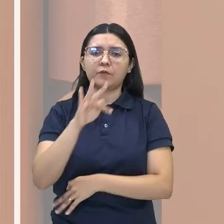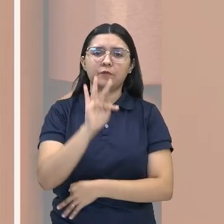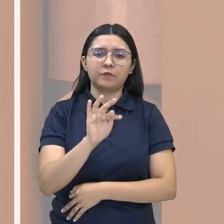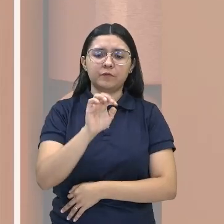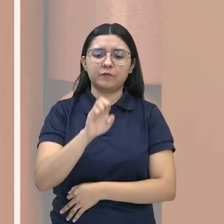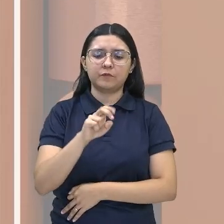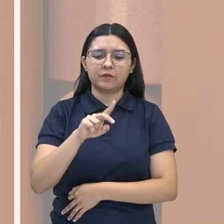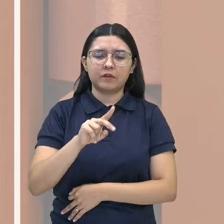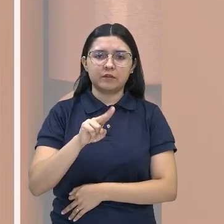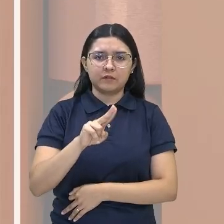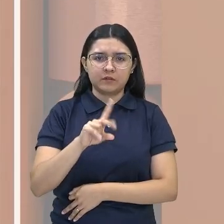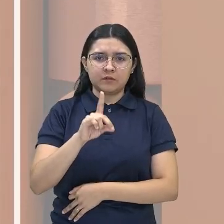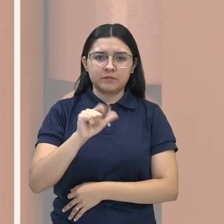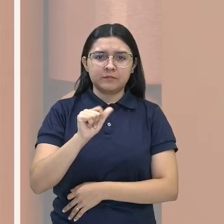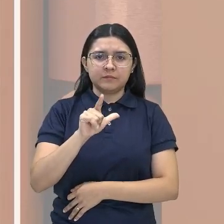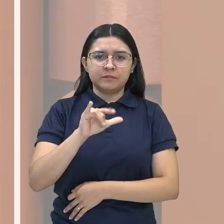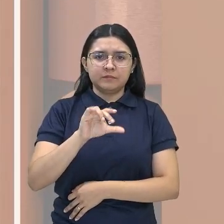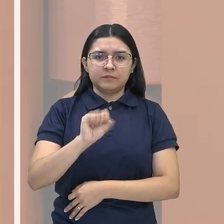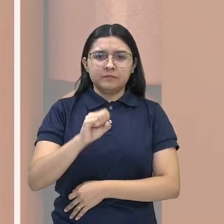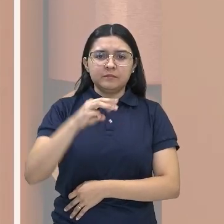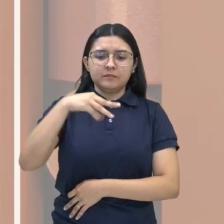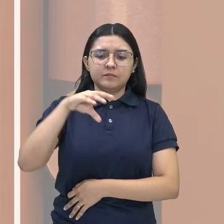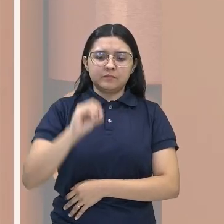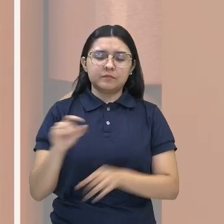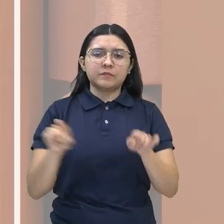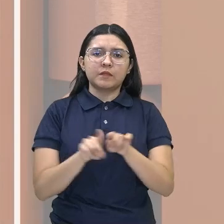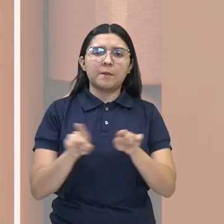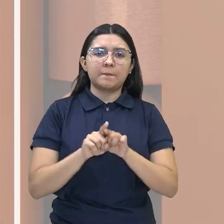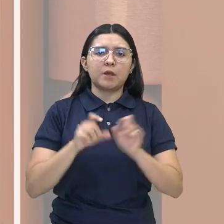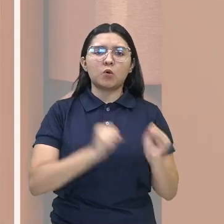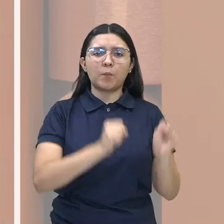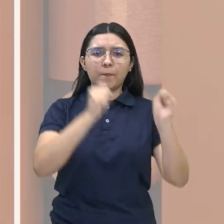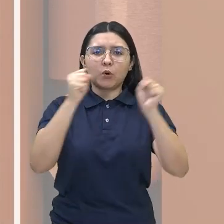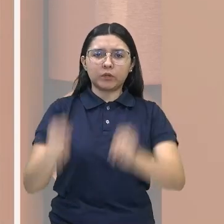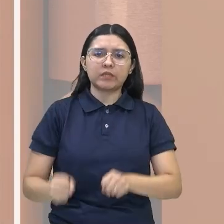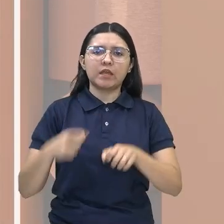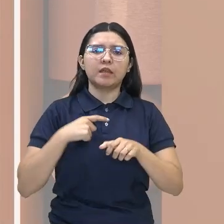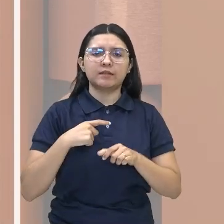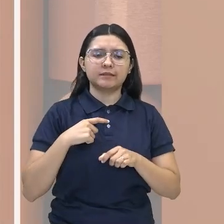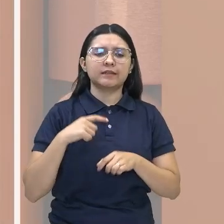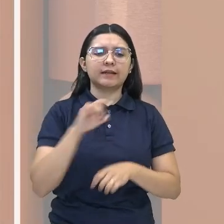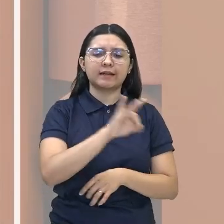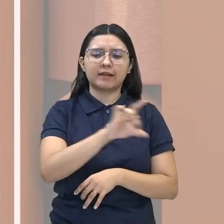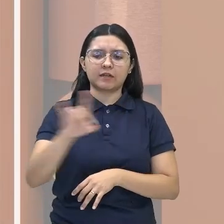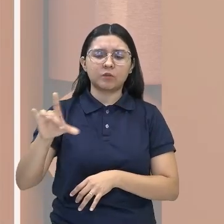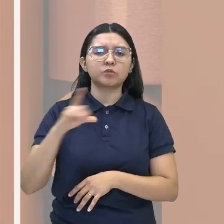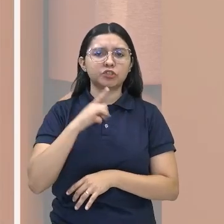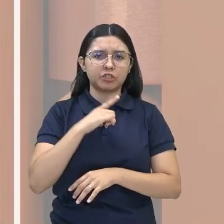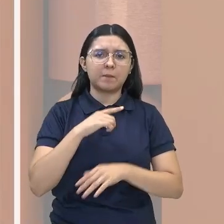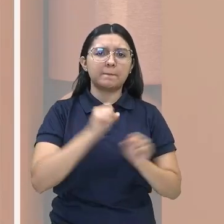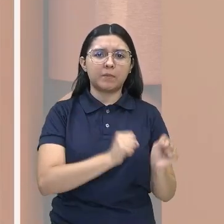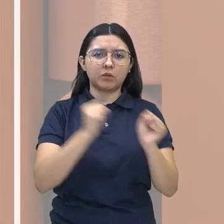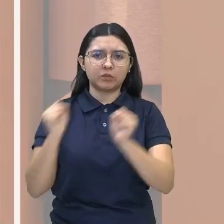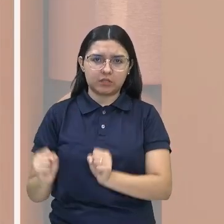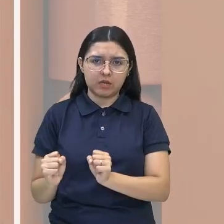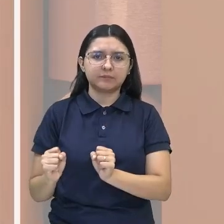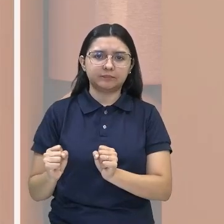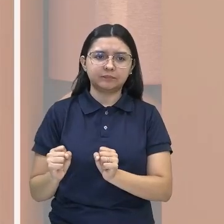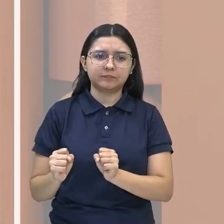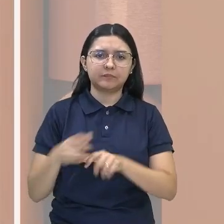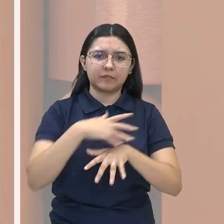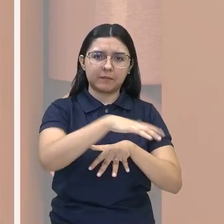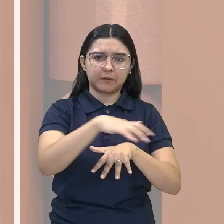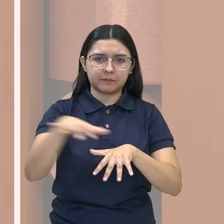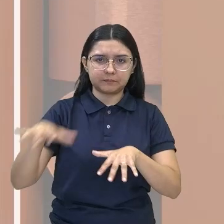sistema feudal e pela descentralização do poder. Prestem atenção e tomem nota. Descentralização